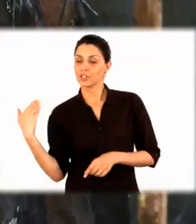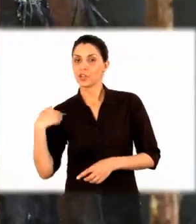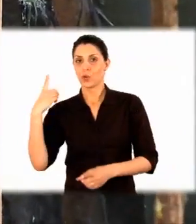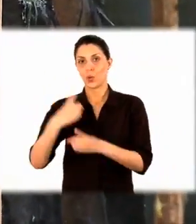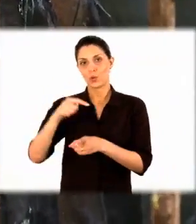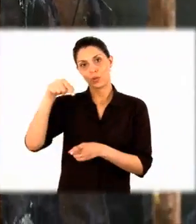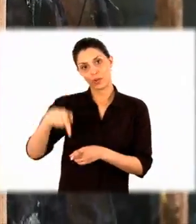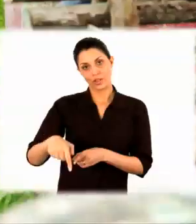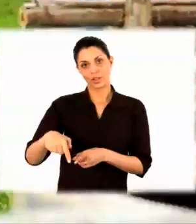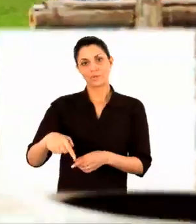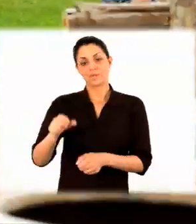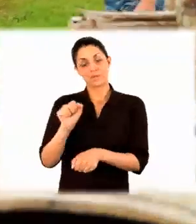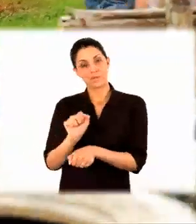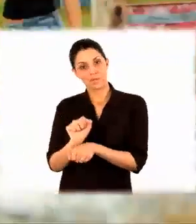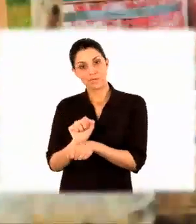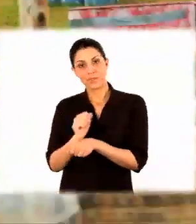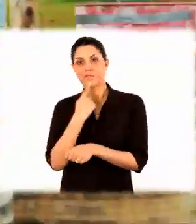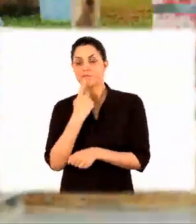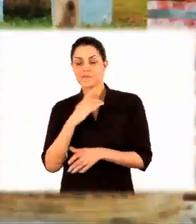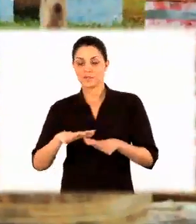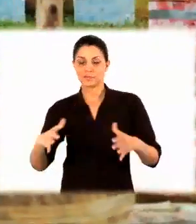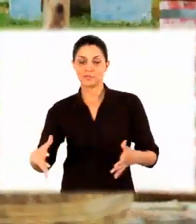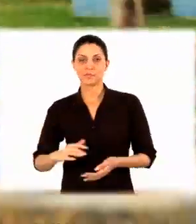direita, que eu te encontro aqui nos tambores vermelhos.